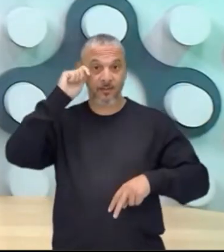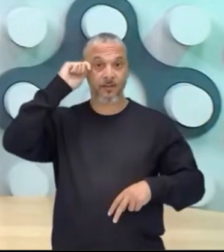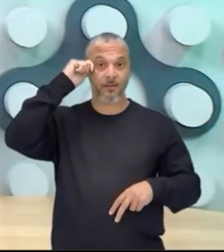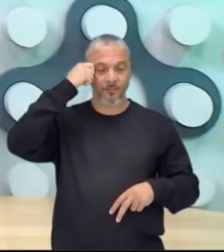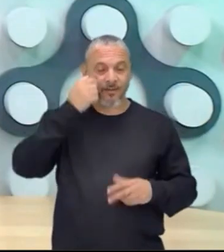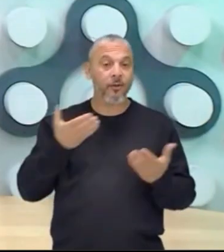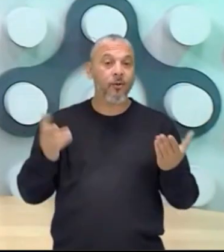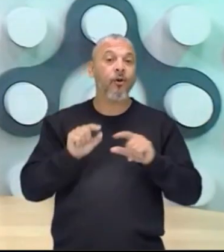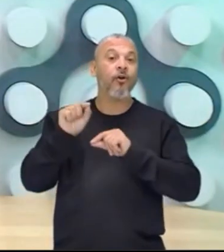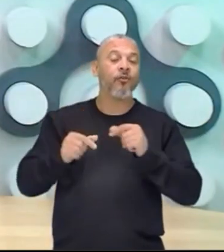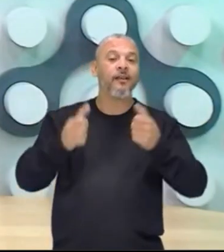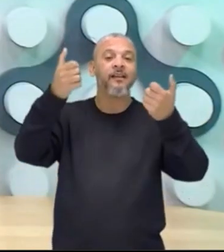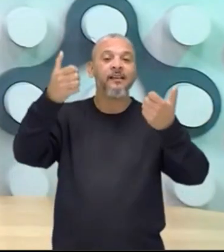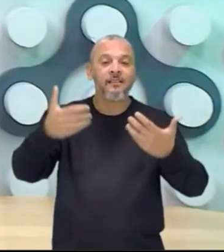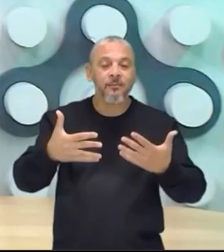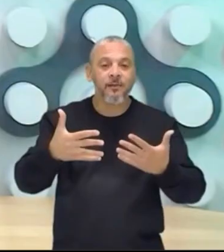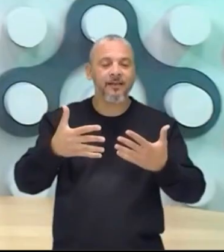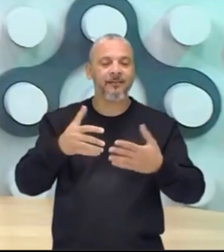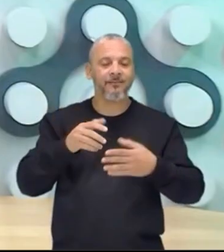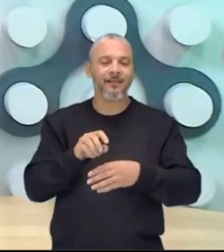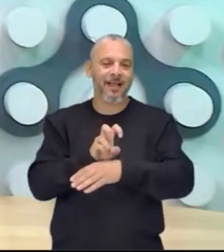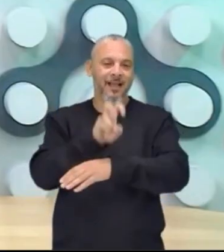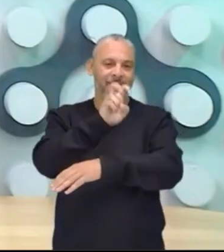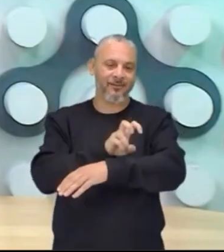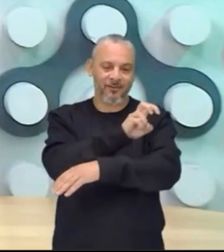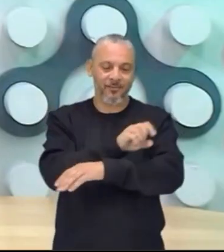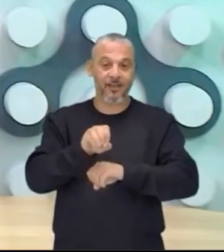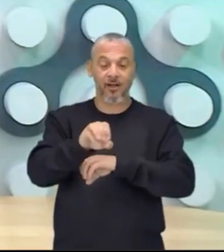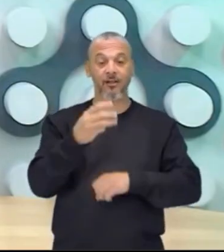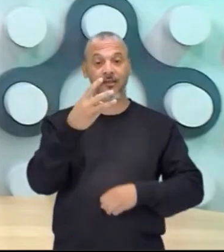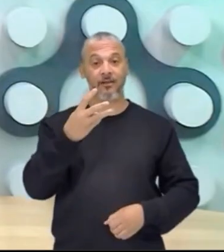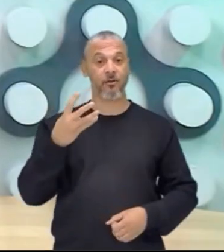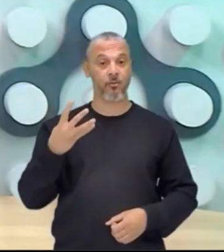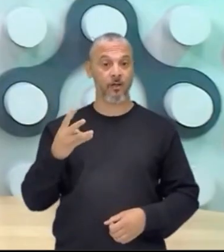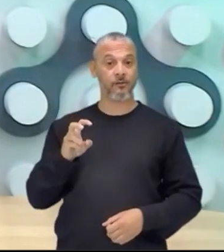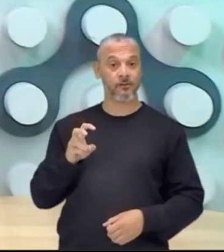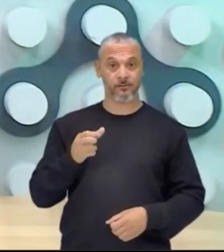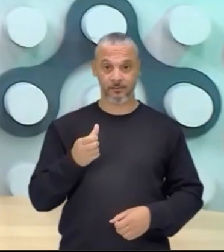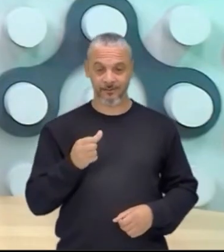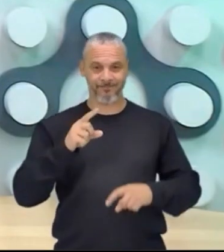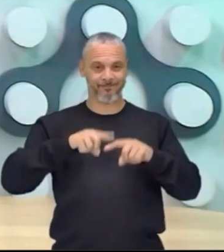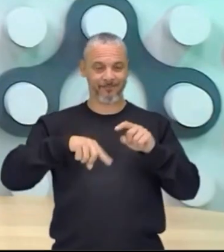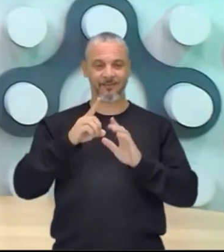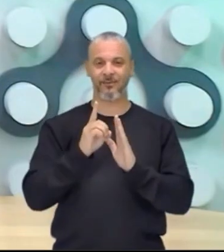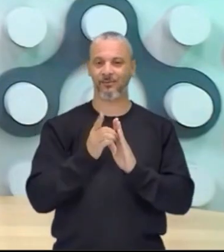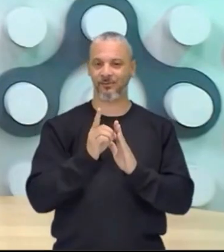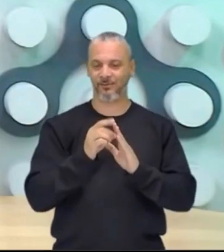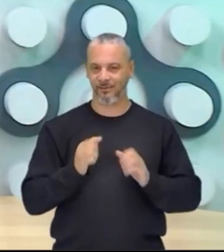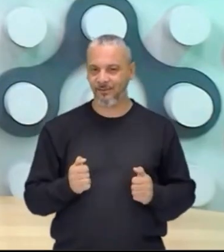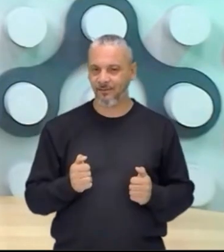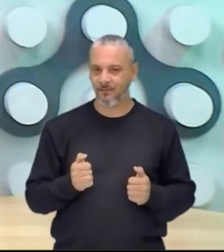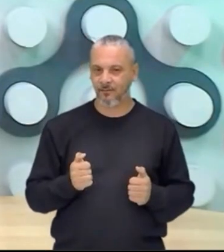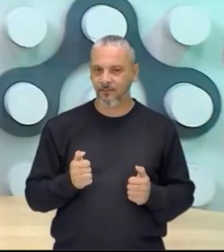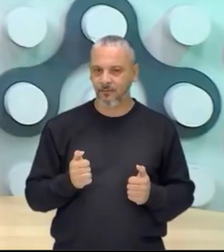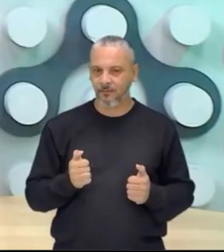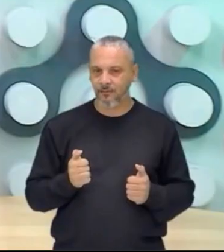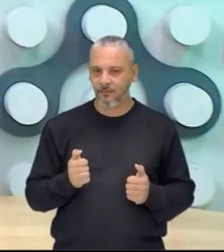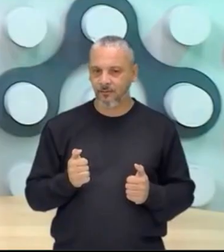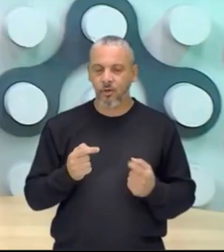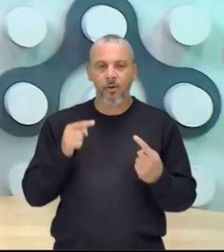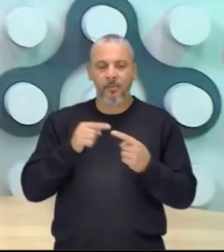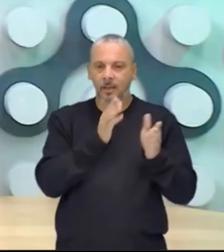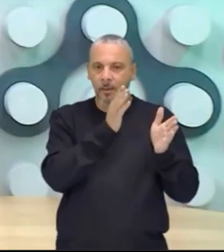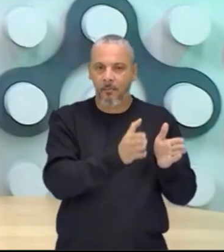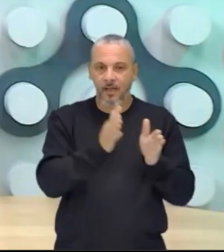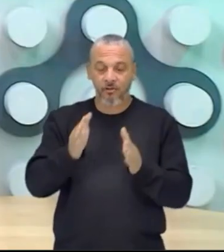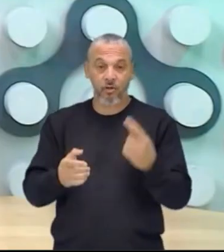calça preta e hoje nós vamos falar sobre o Autômato Maker, que são as aulas 3, 4, 5 e 6 do material digital. Ela está